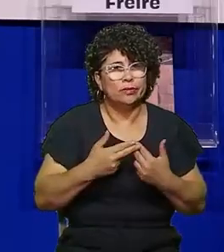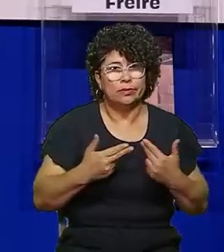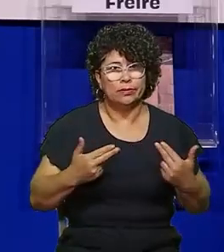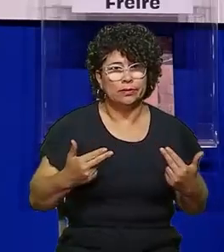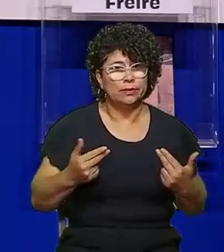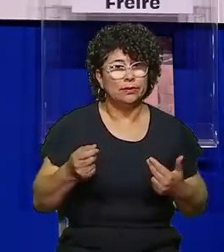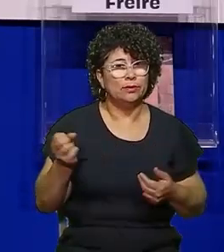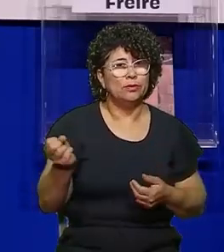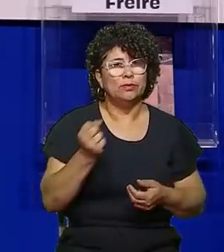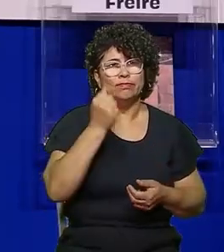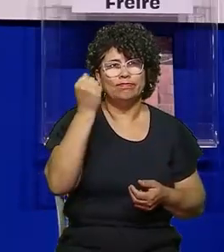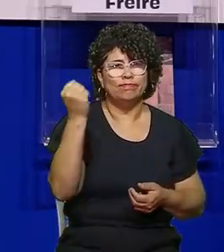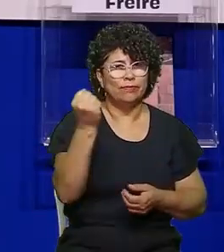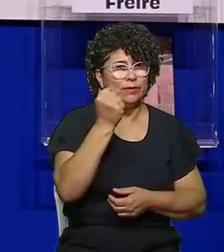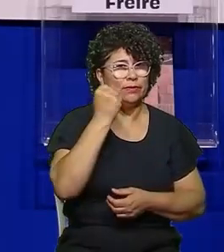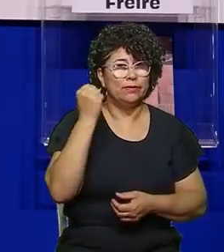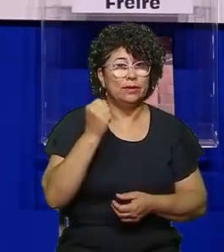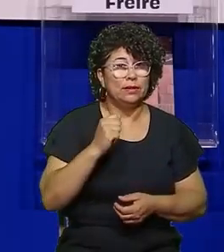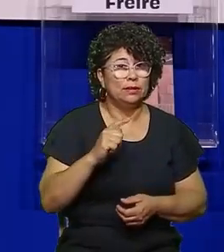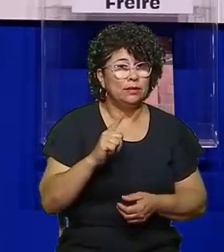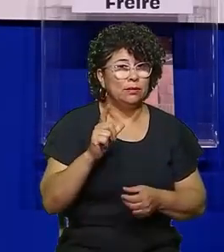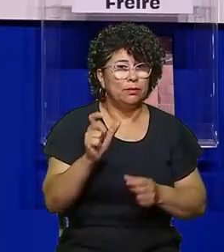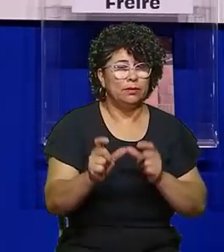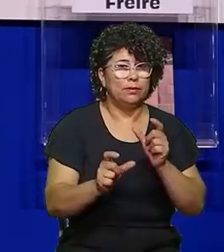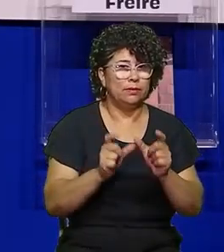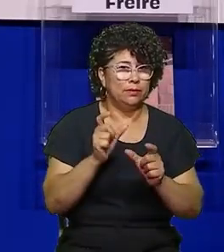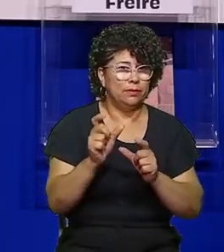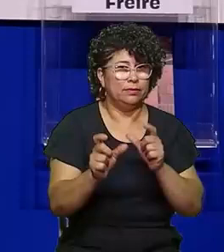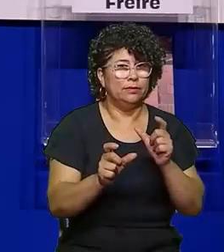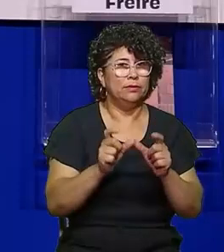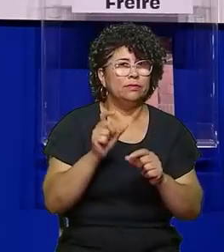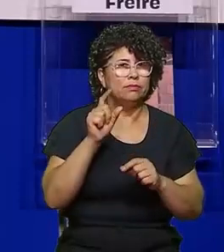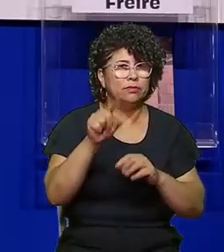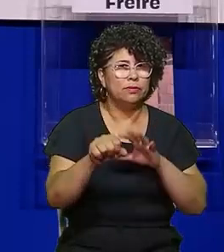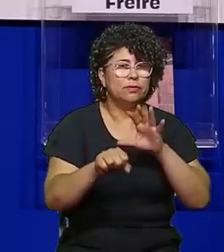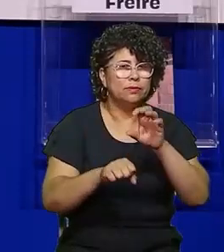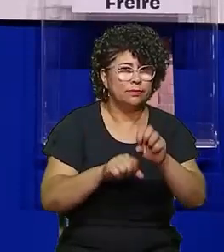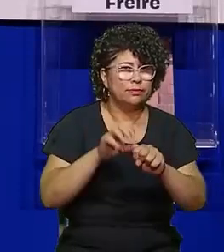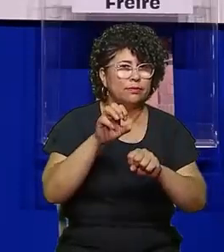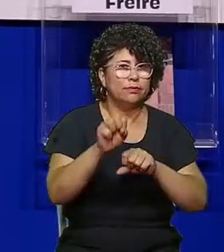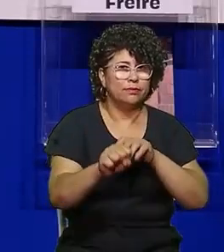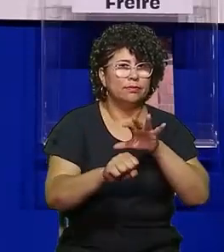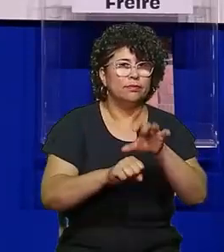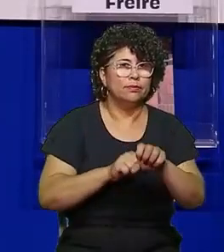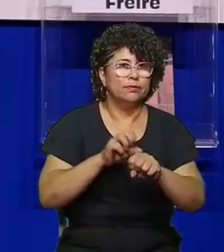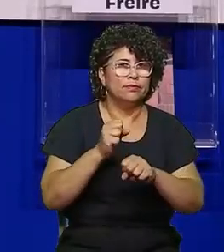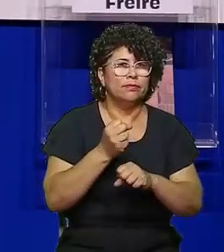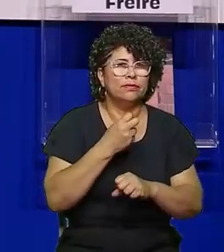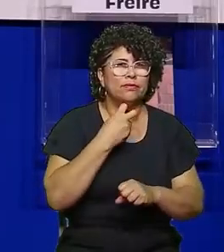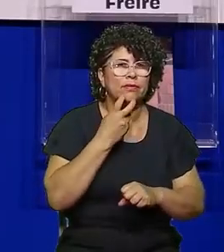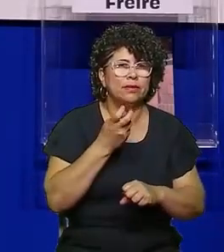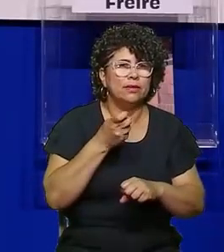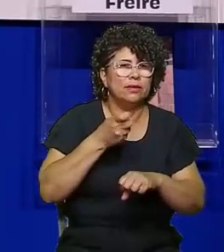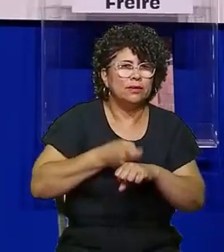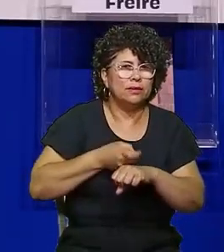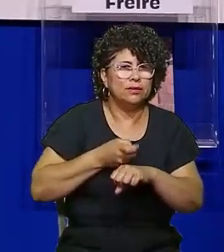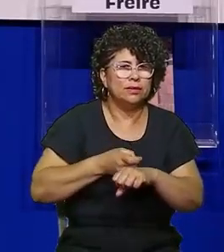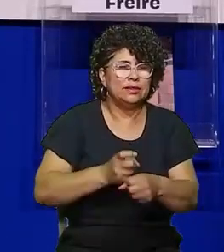revolto. Tenho palavras em mim buscando o canal. São roucas e duras,